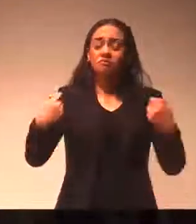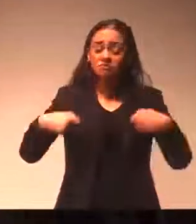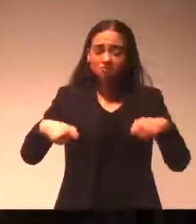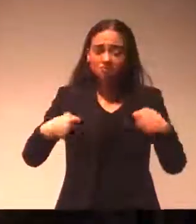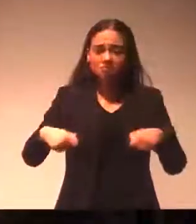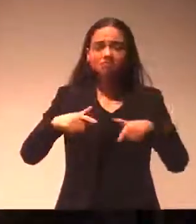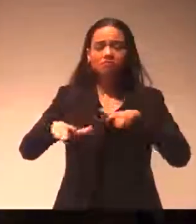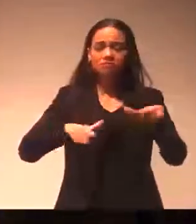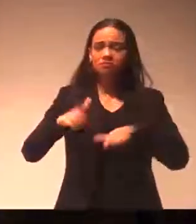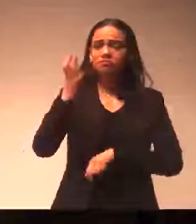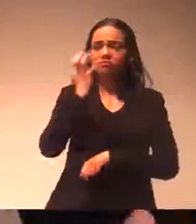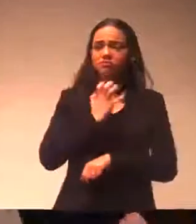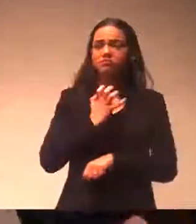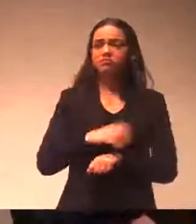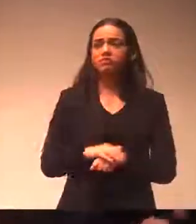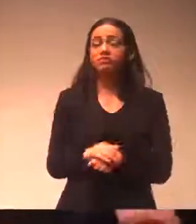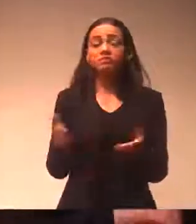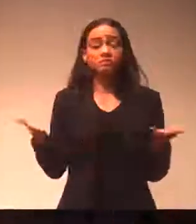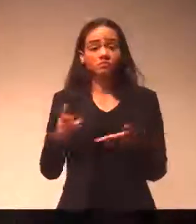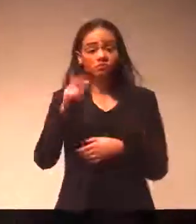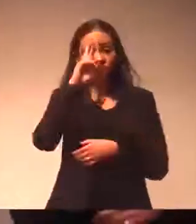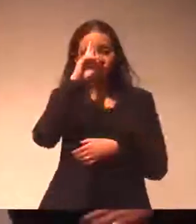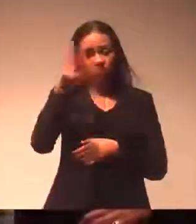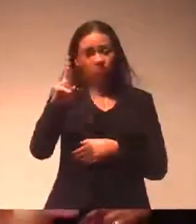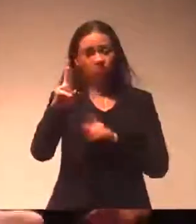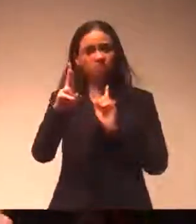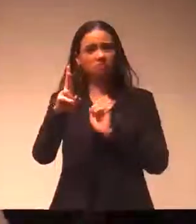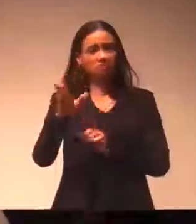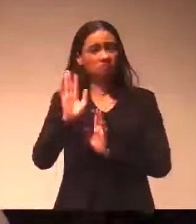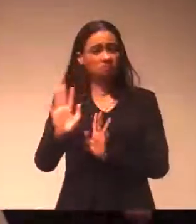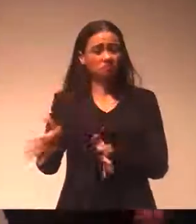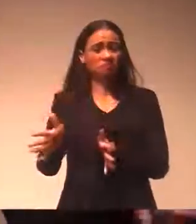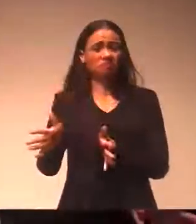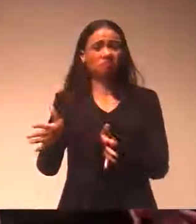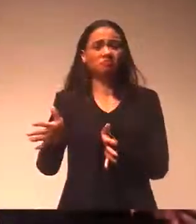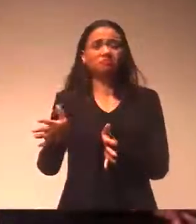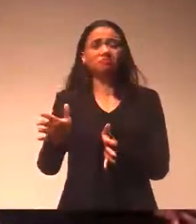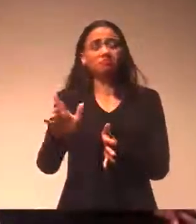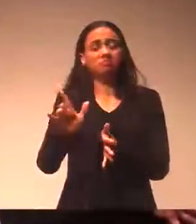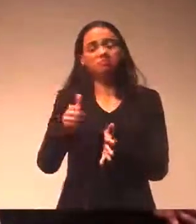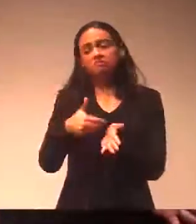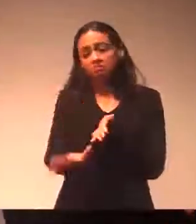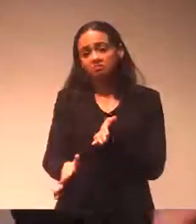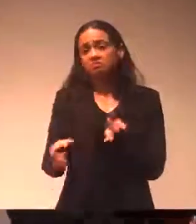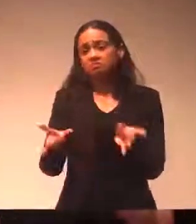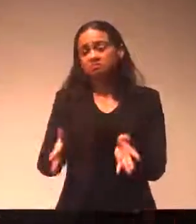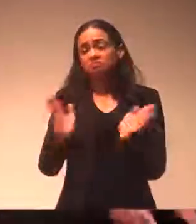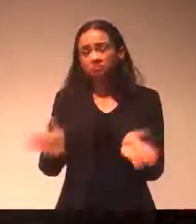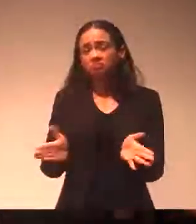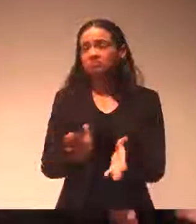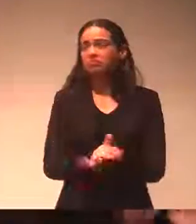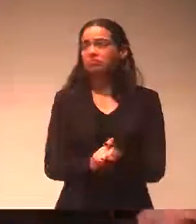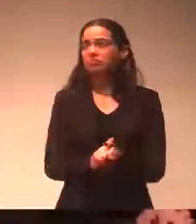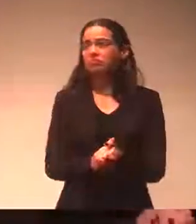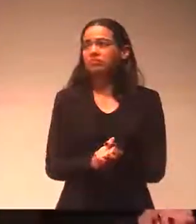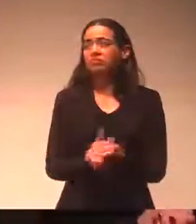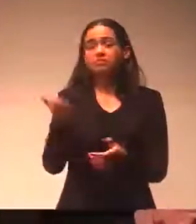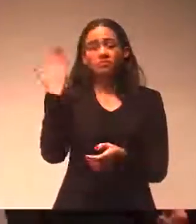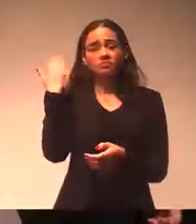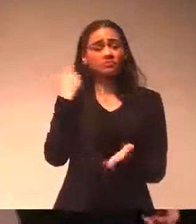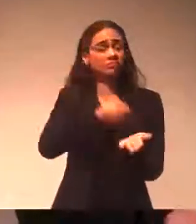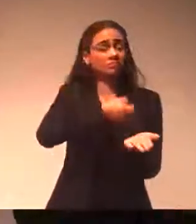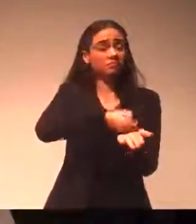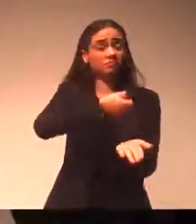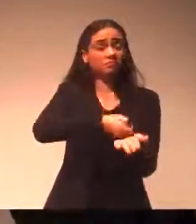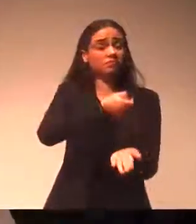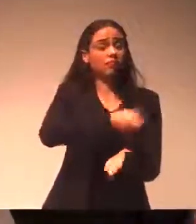chefe, que não está mais no comando, admitamos, fazia muita coisa do coronelismo, mas fazia as coisas